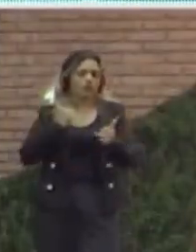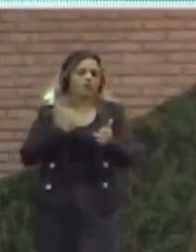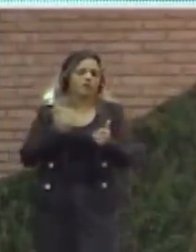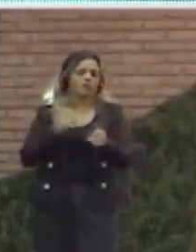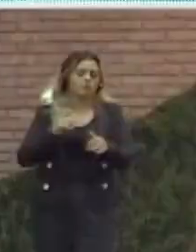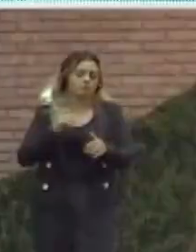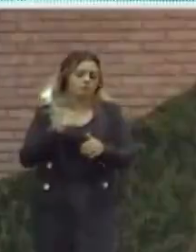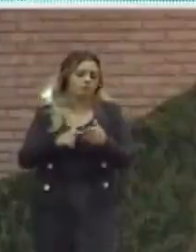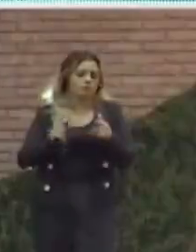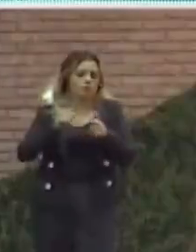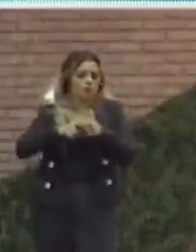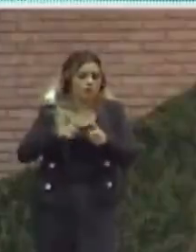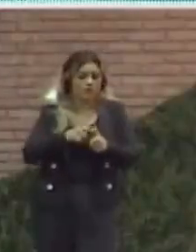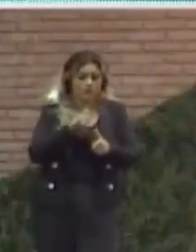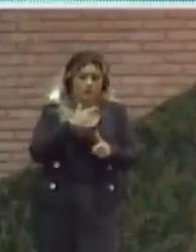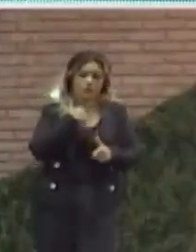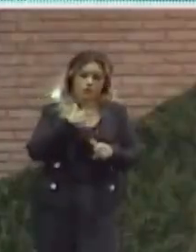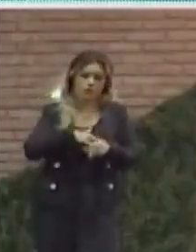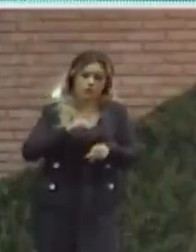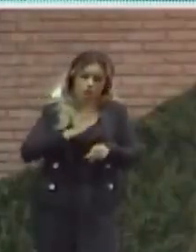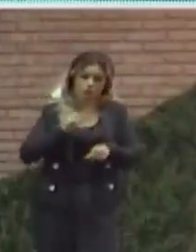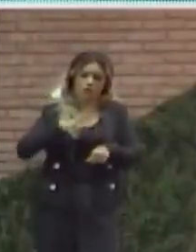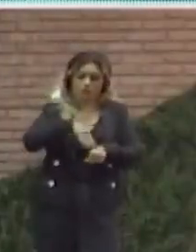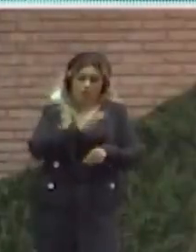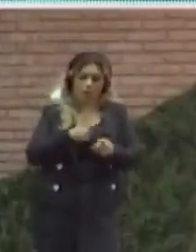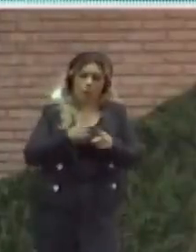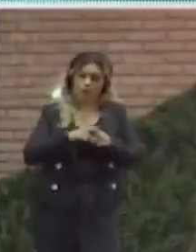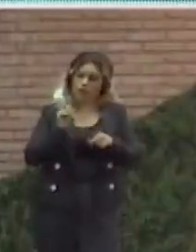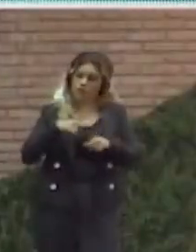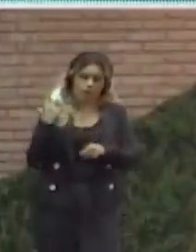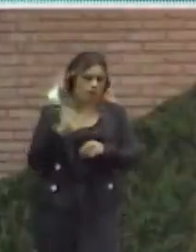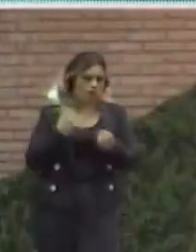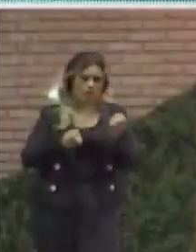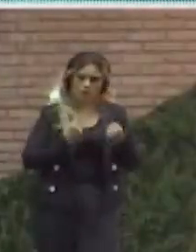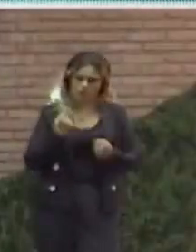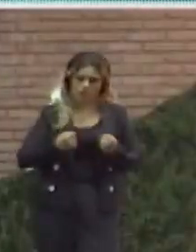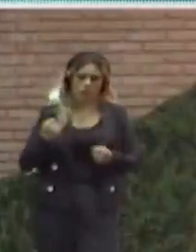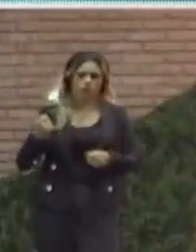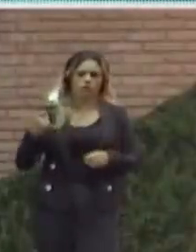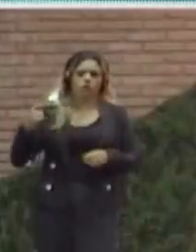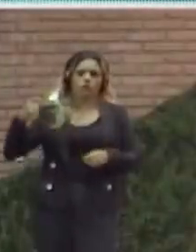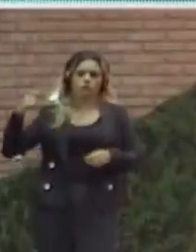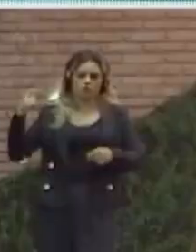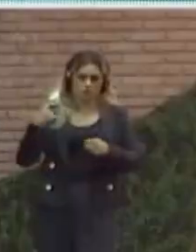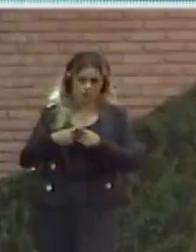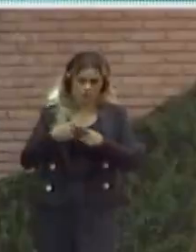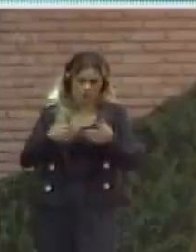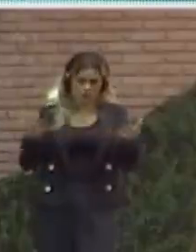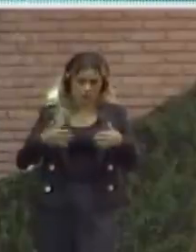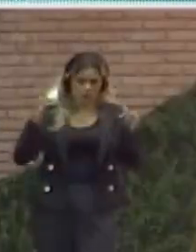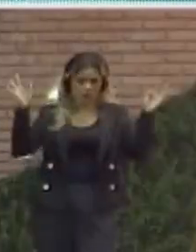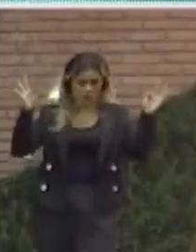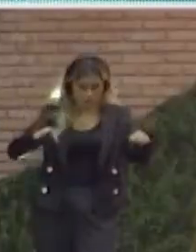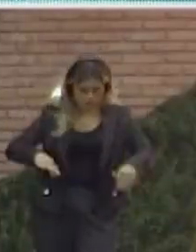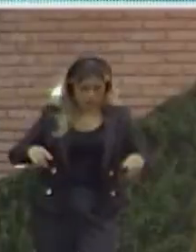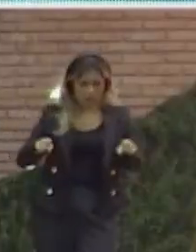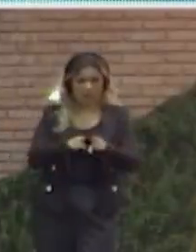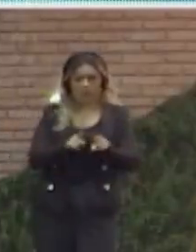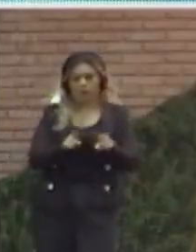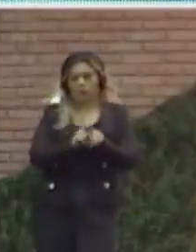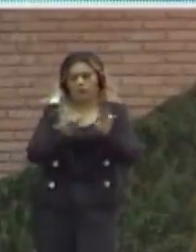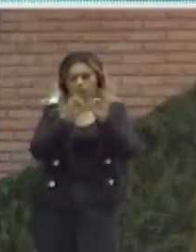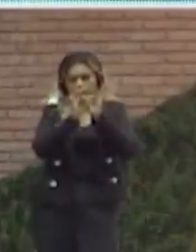grande de conexão de etapa, de encurtamento de prazo. E, por fim, aqui, para